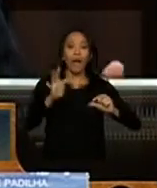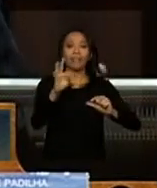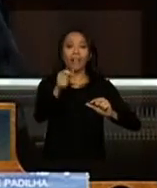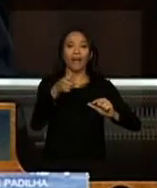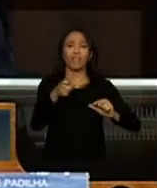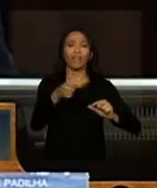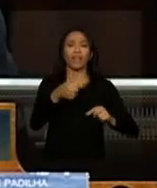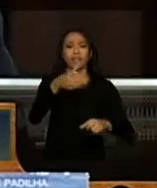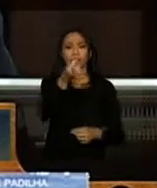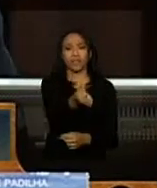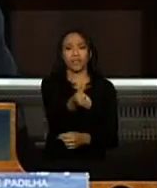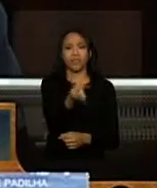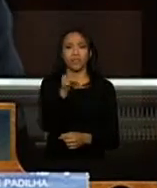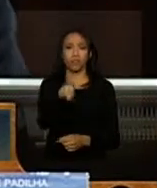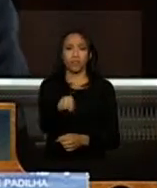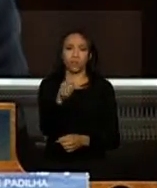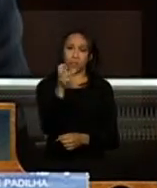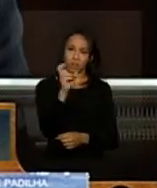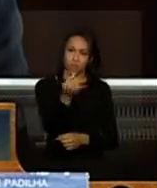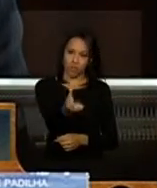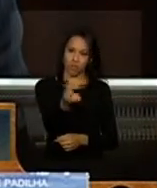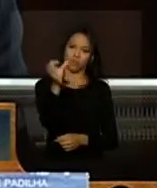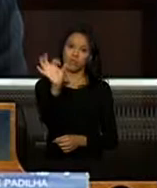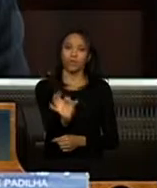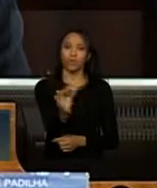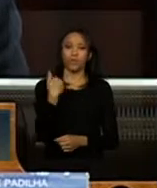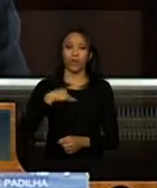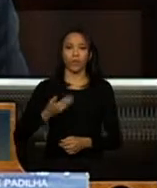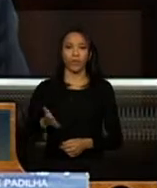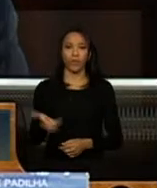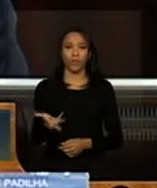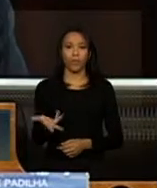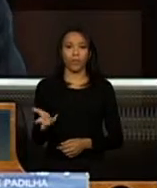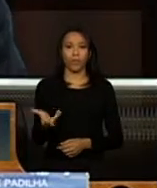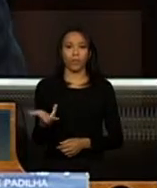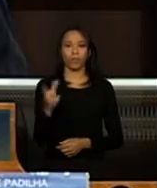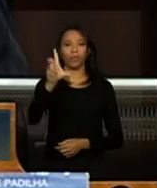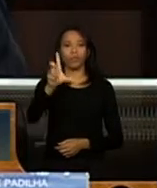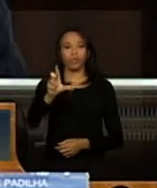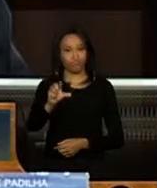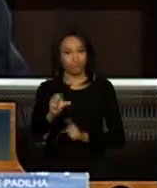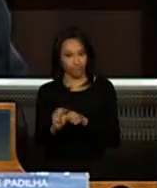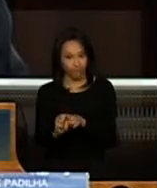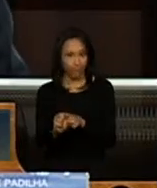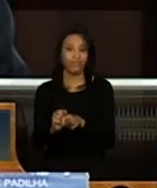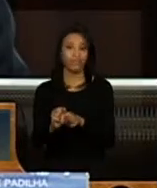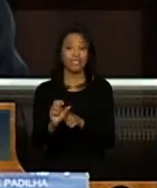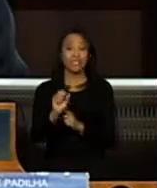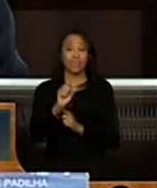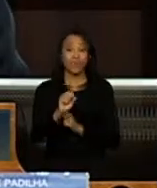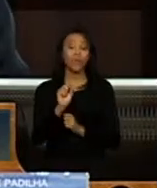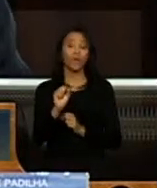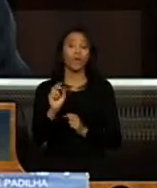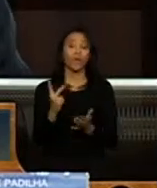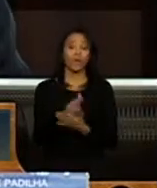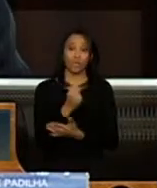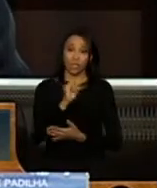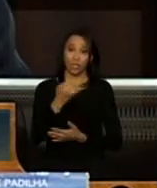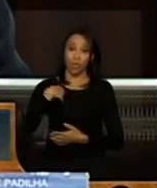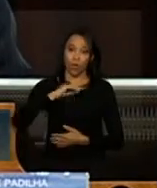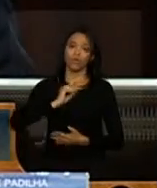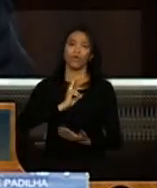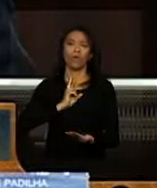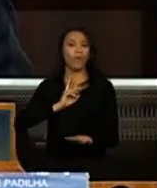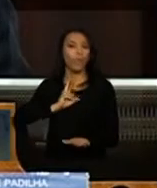de 6,6%. Nós estamos acelerando essa redução, o que faz que, se a gente